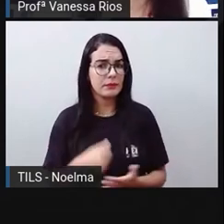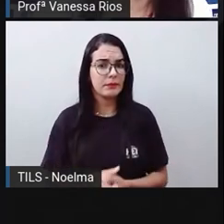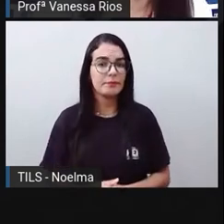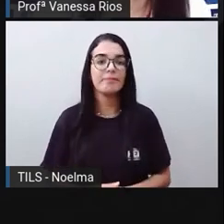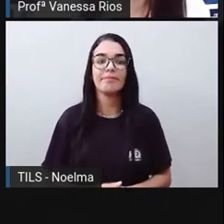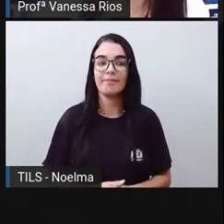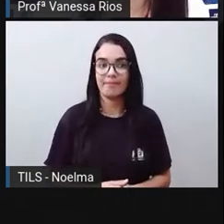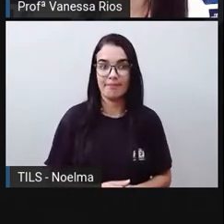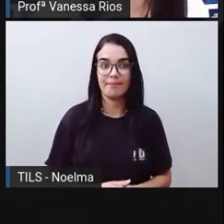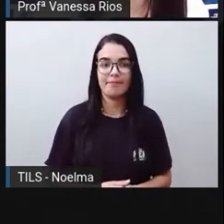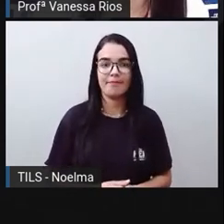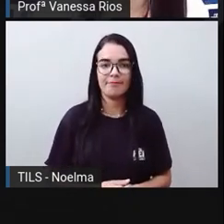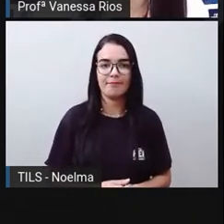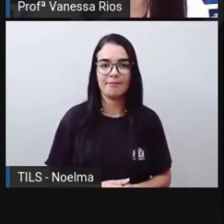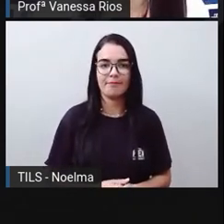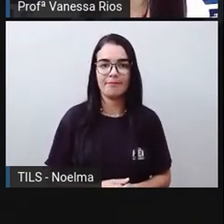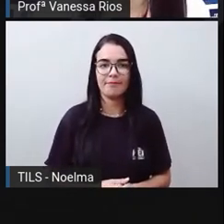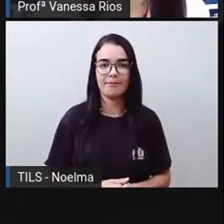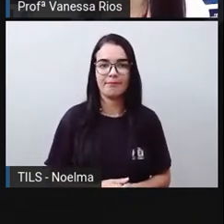Olhem só.